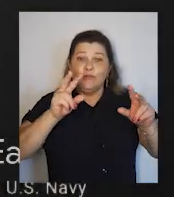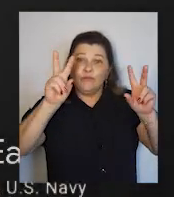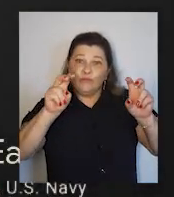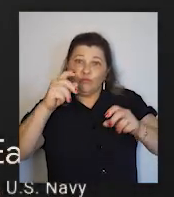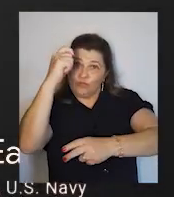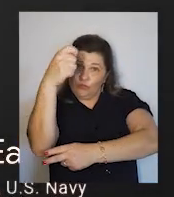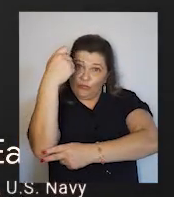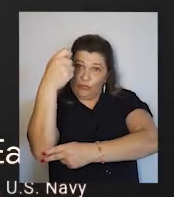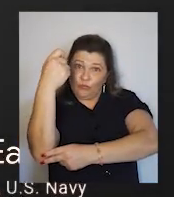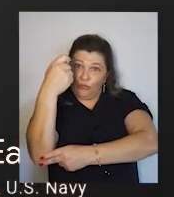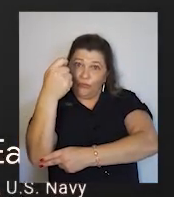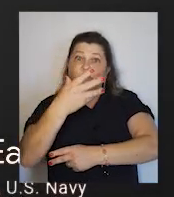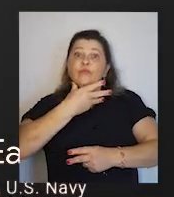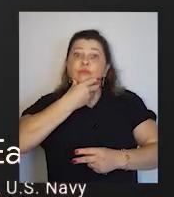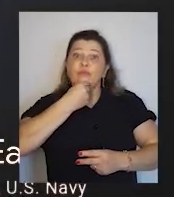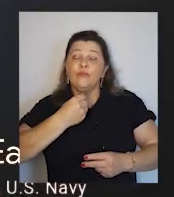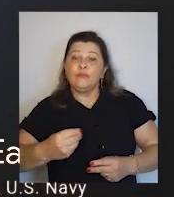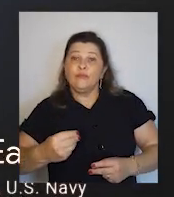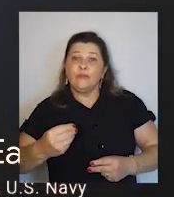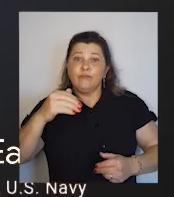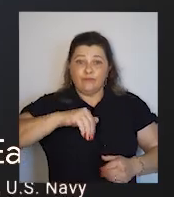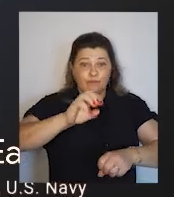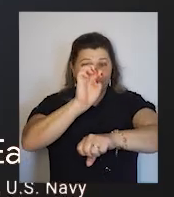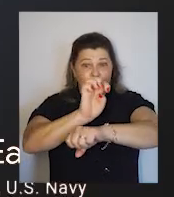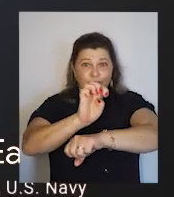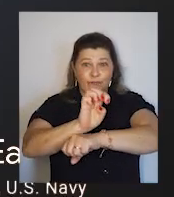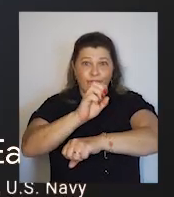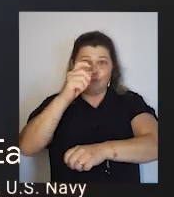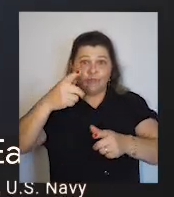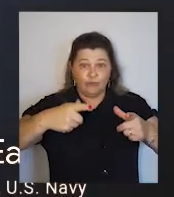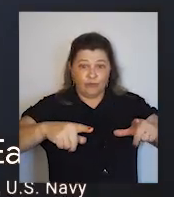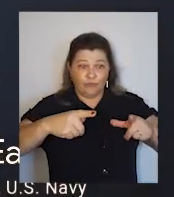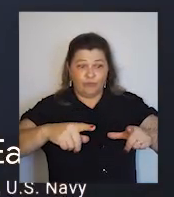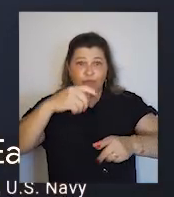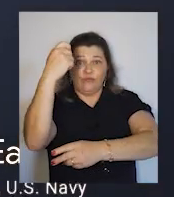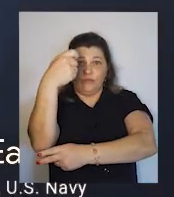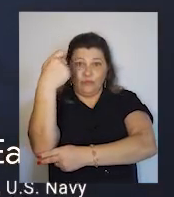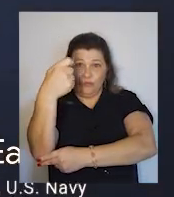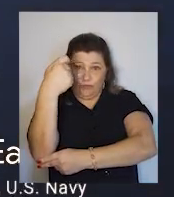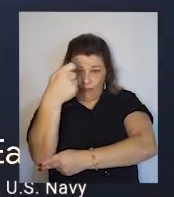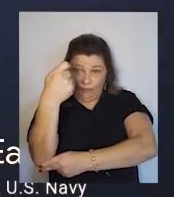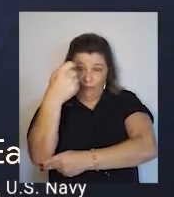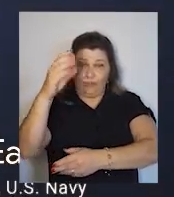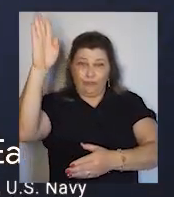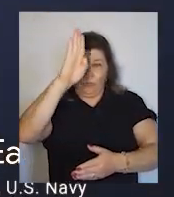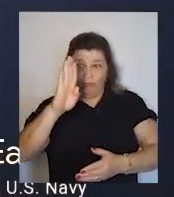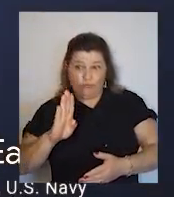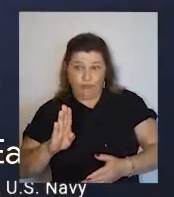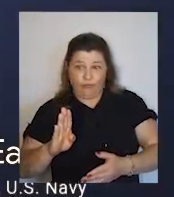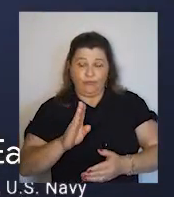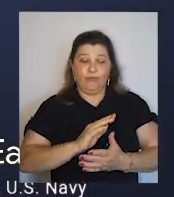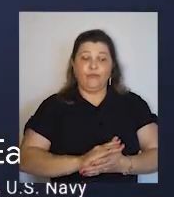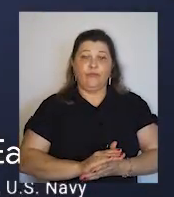Denomina-se gaúchos os homens filhos deste estado, localizado no extremo sul do Brasil.